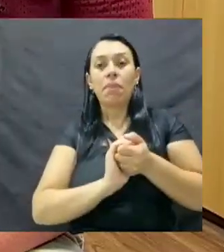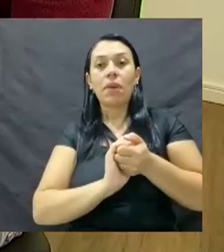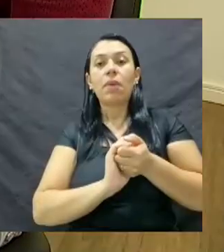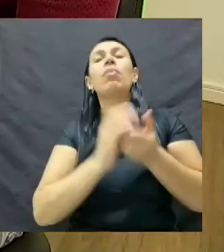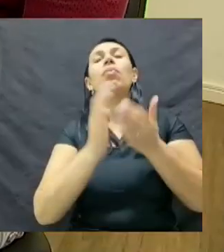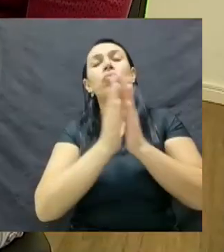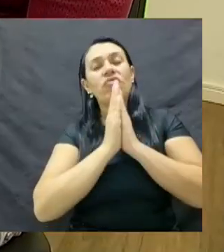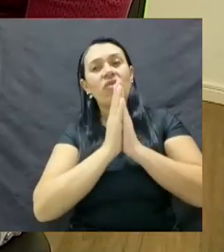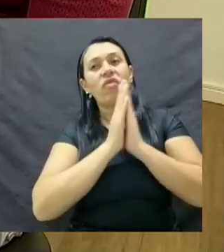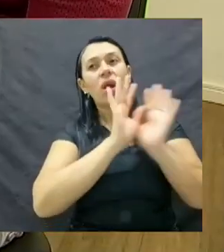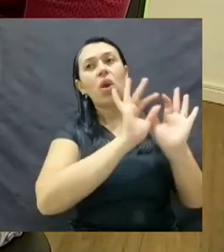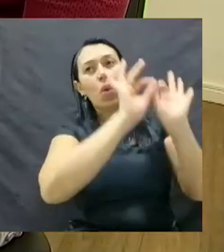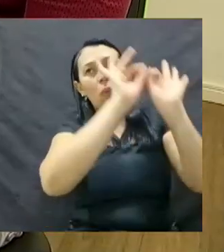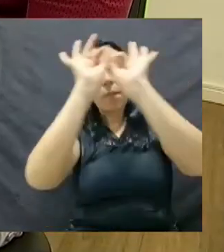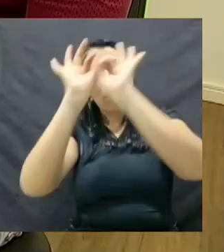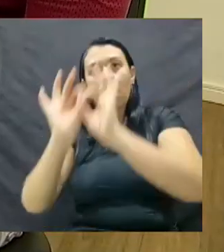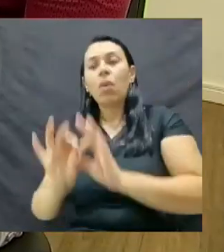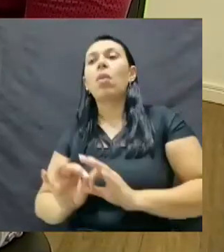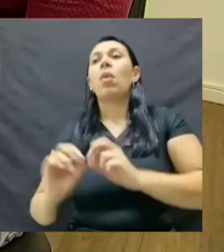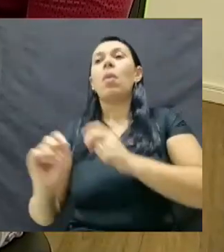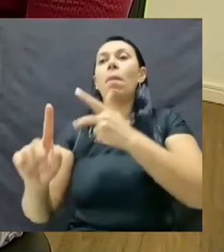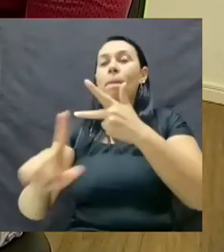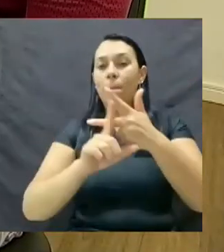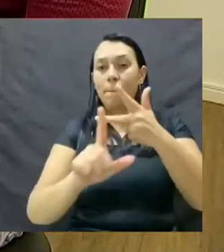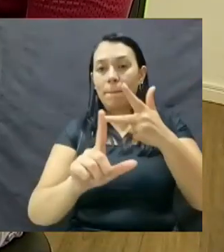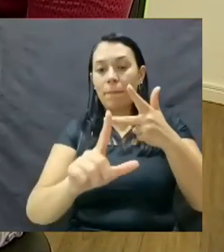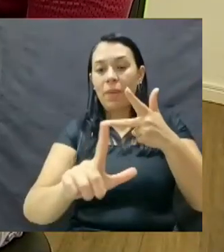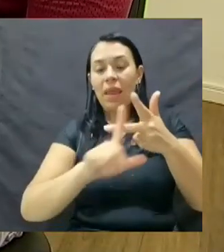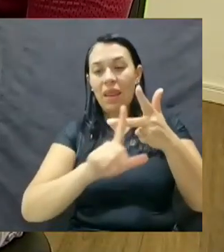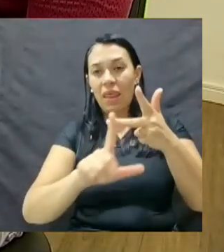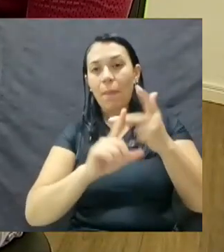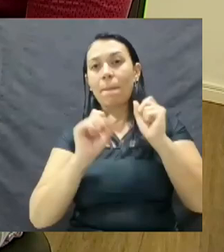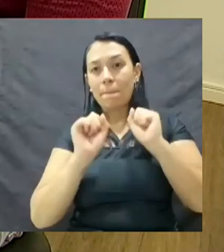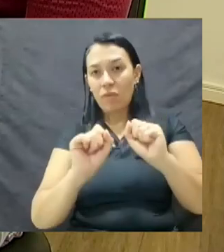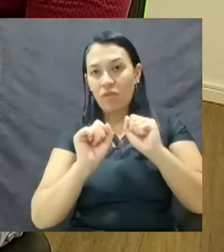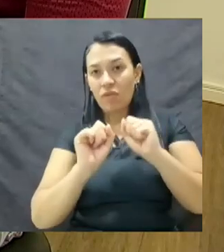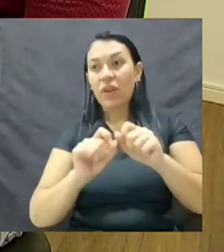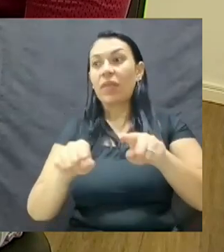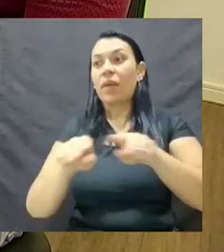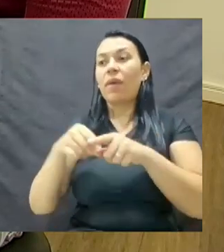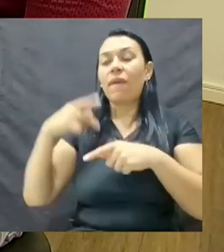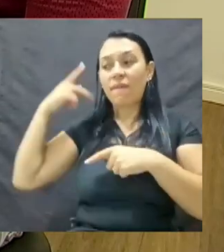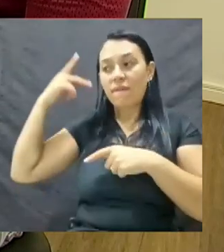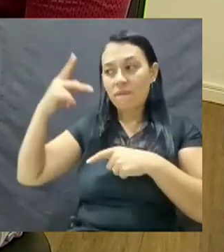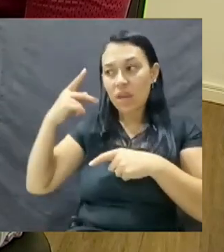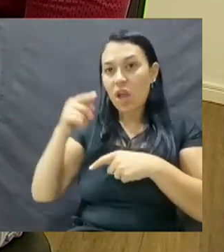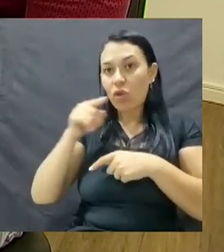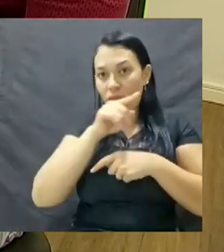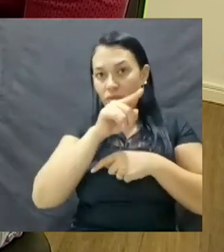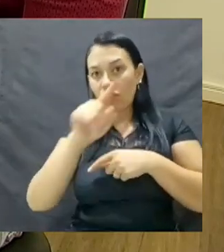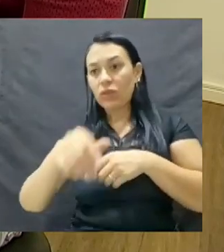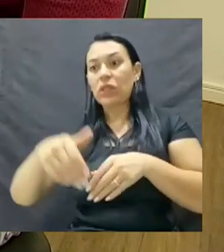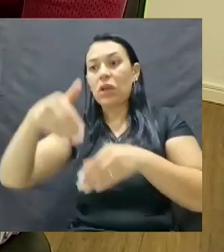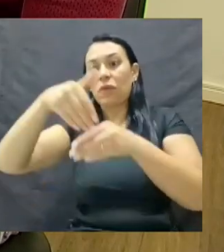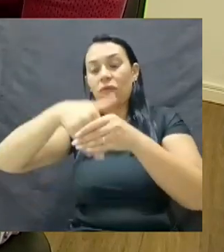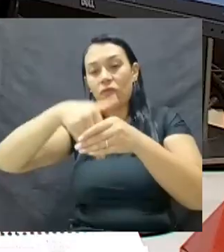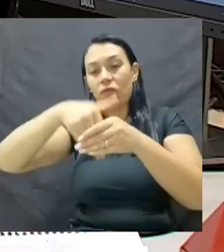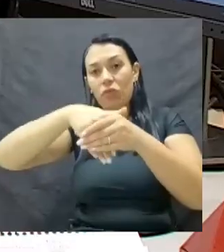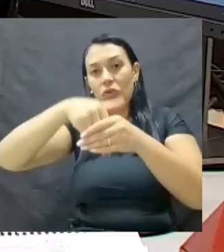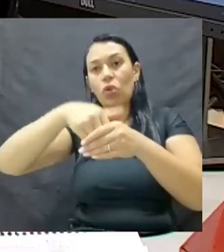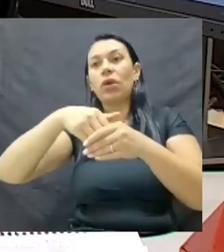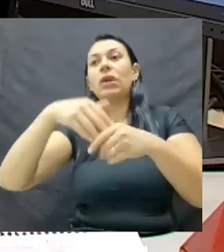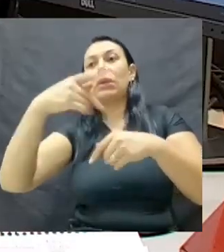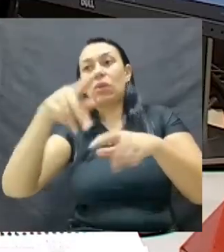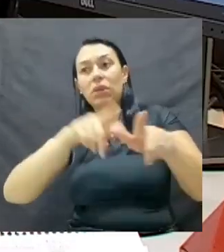Legislativo, acompanhem o vereador qual você elegeu, os seus trabalhos, os seus resultados.